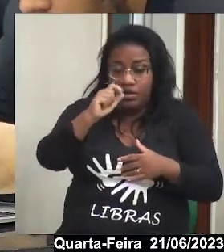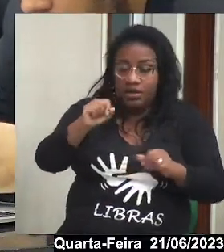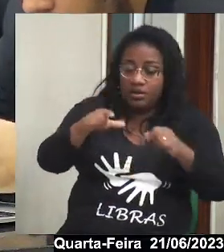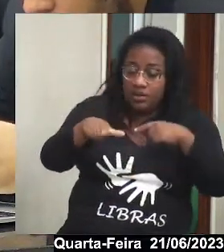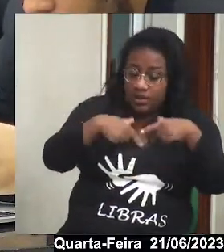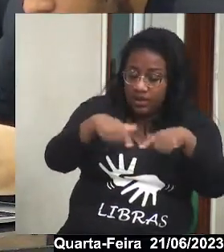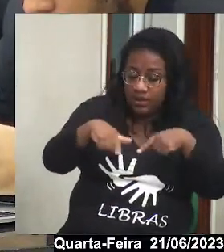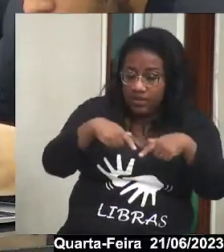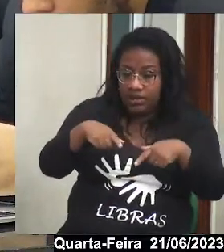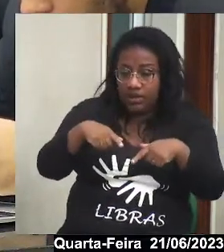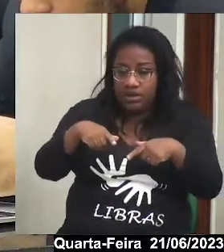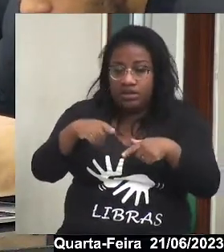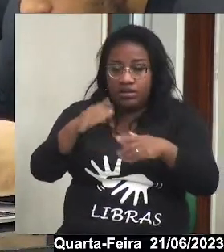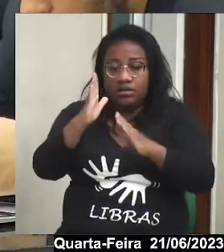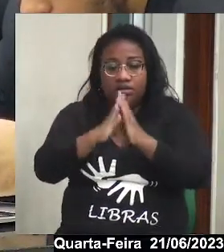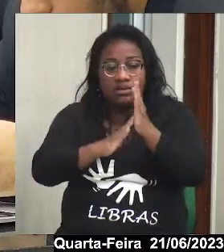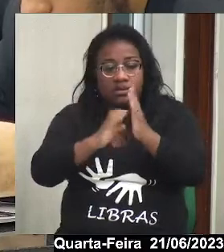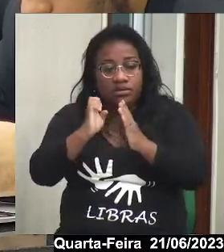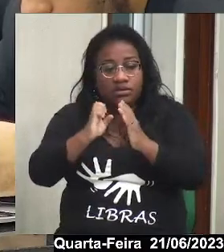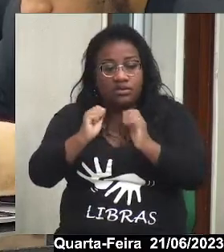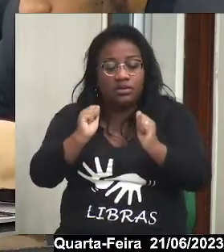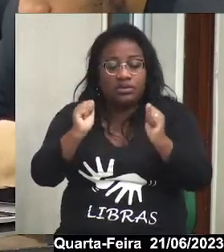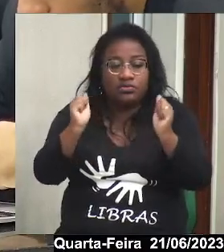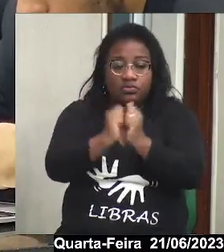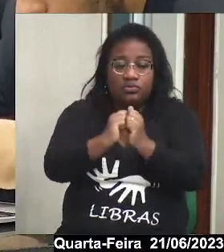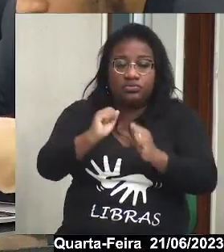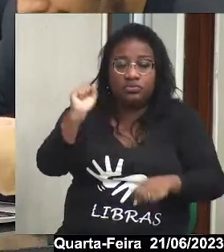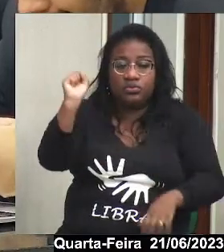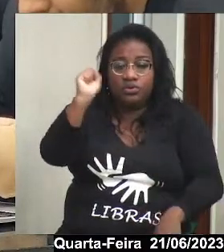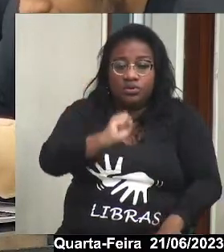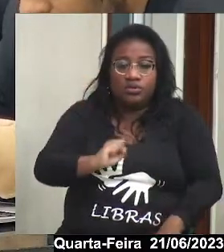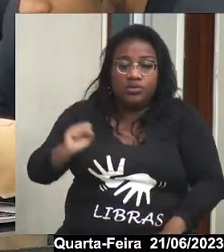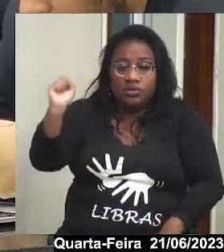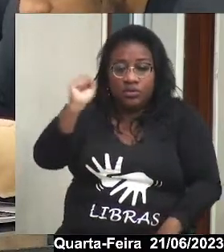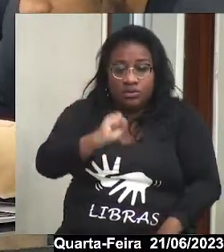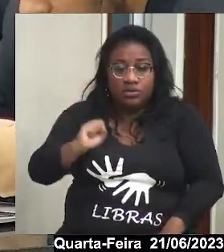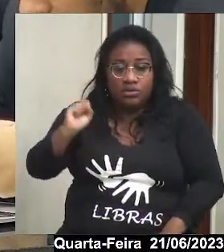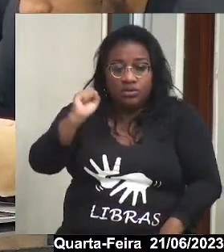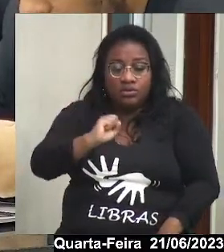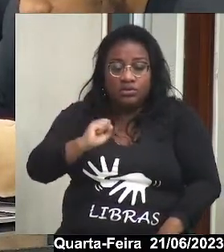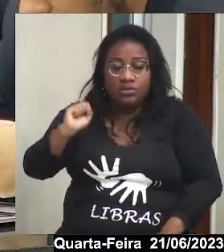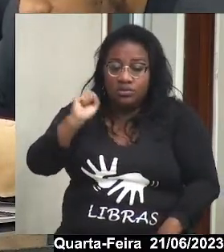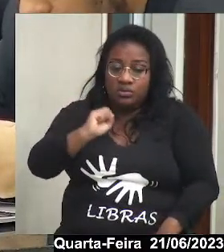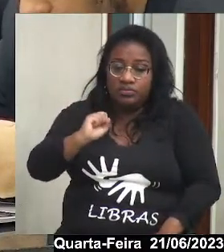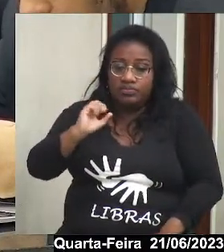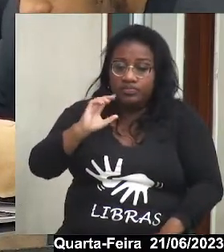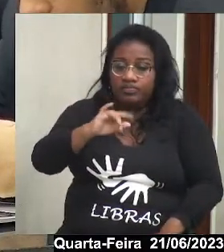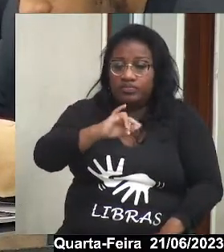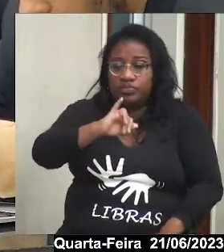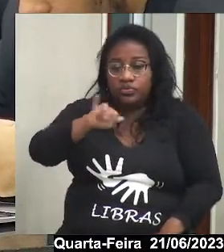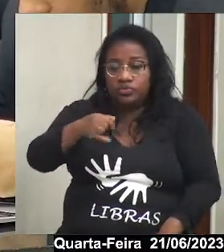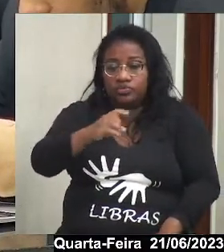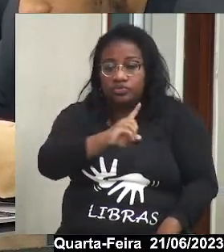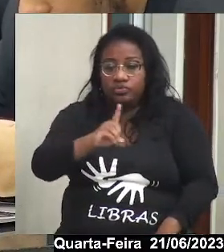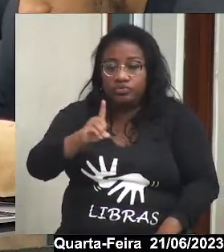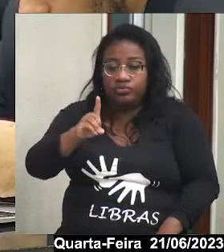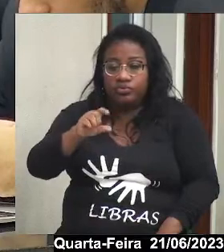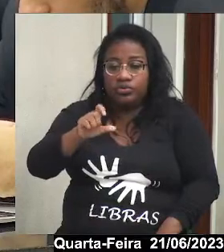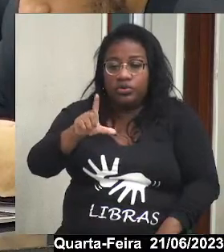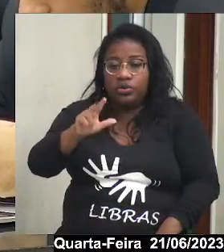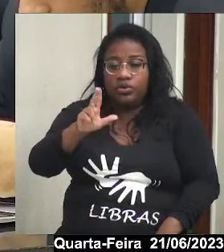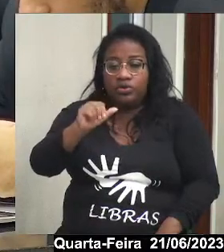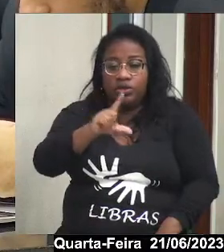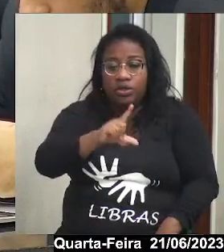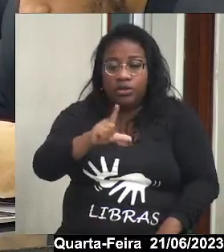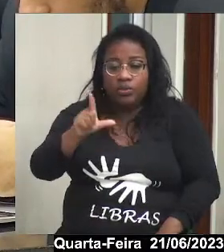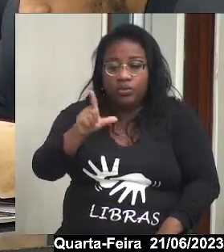Dedé. Hoje, inclusive, ela está ali na nossa associação, né, Leão da Tribo de Judá, no bairro Jardim de Lourdes, que é um